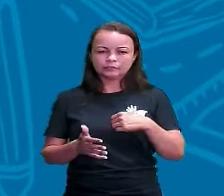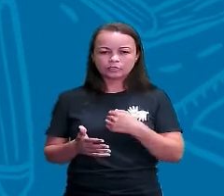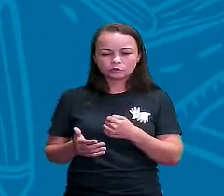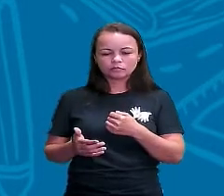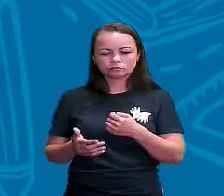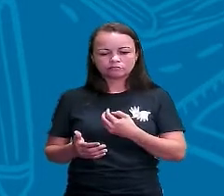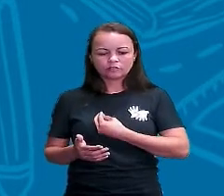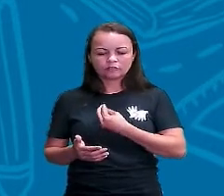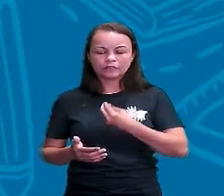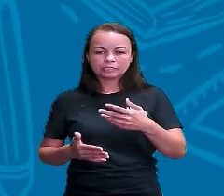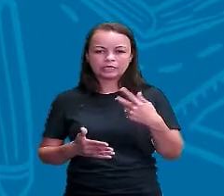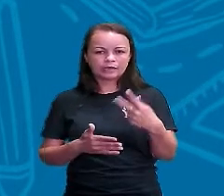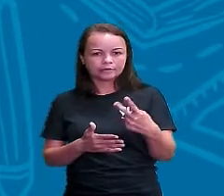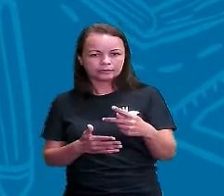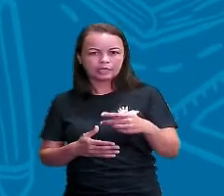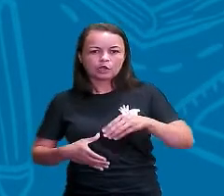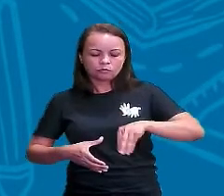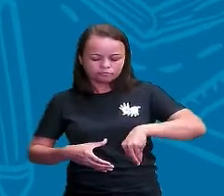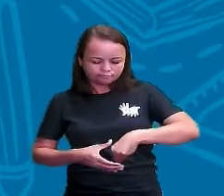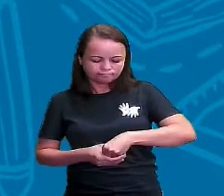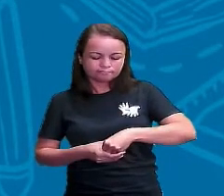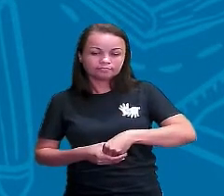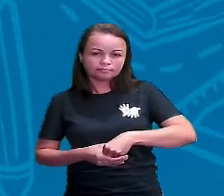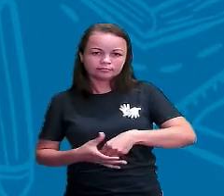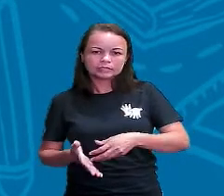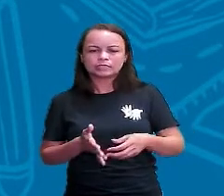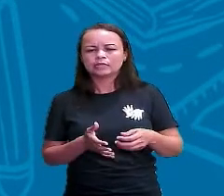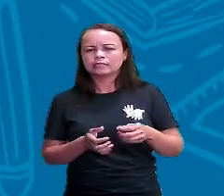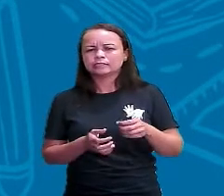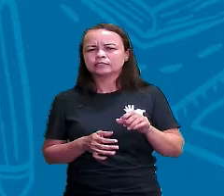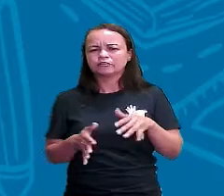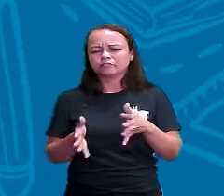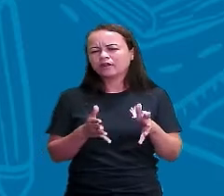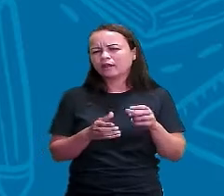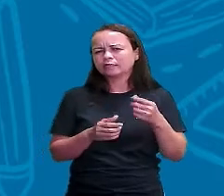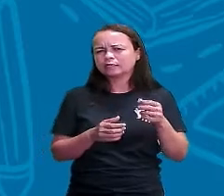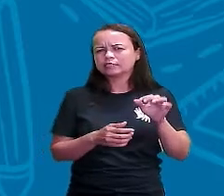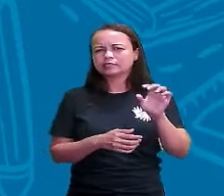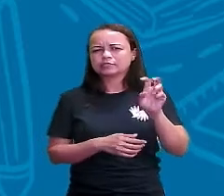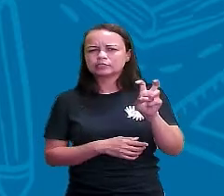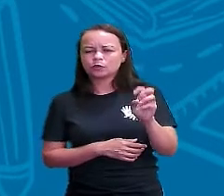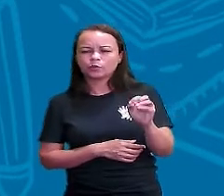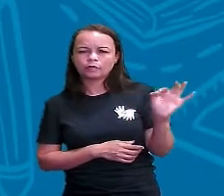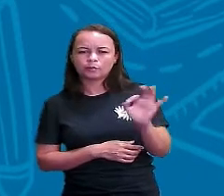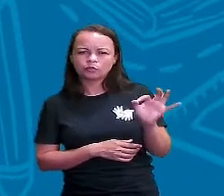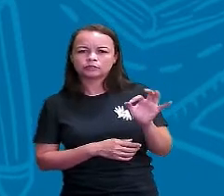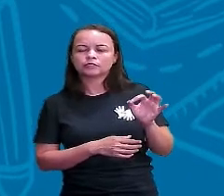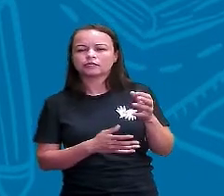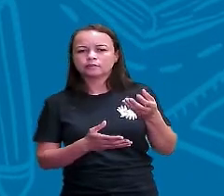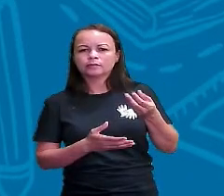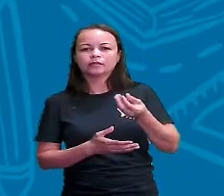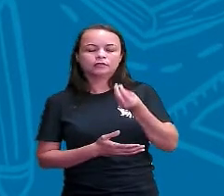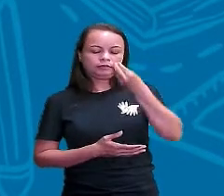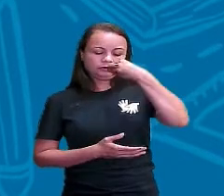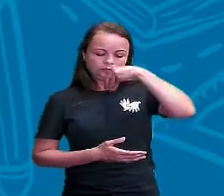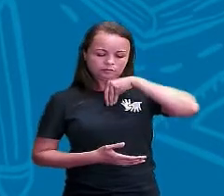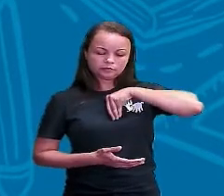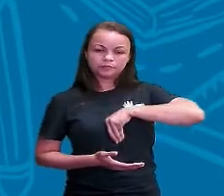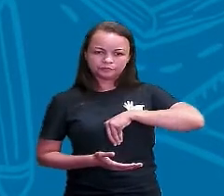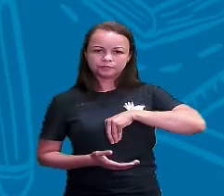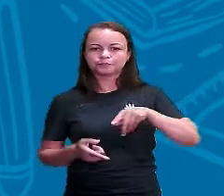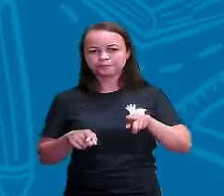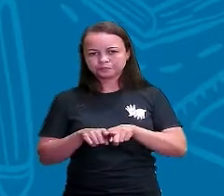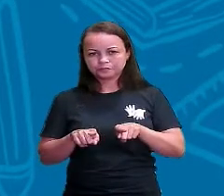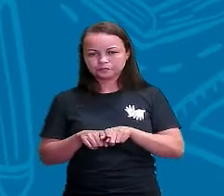sistema digestório. Sem falar da própria dopamina, que em torno de 50% também é produzido no sistema digestório, tá?